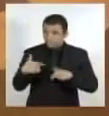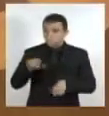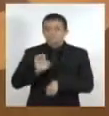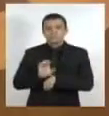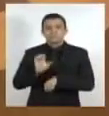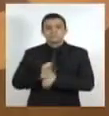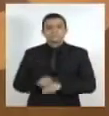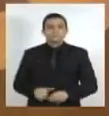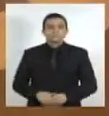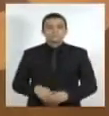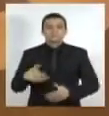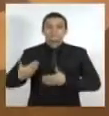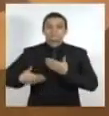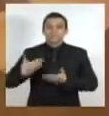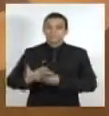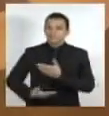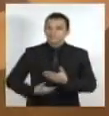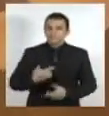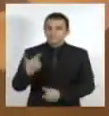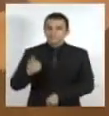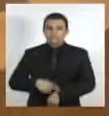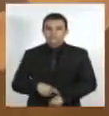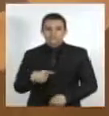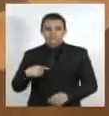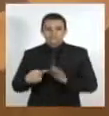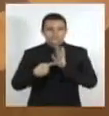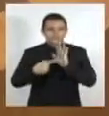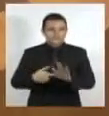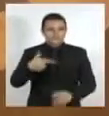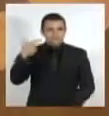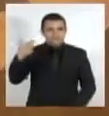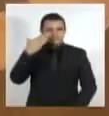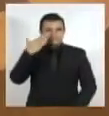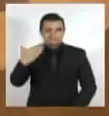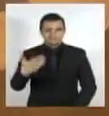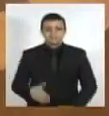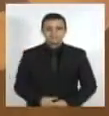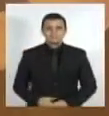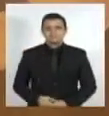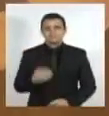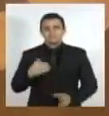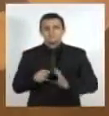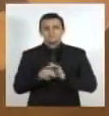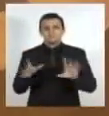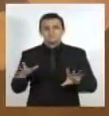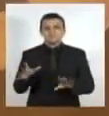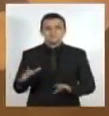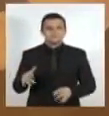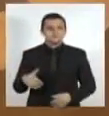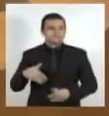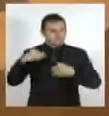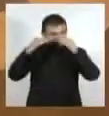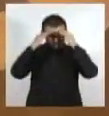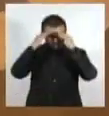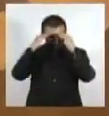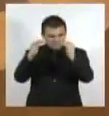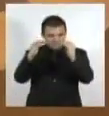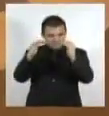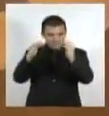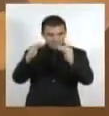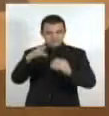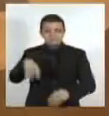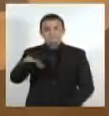Passado o tempo, dadas duas demonstrações concretas de desprendimento e respeito à vontade popular, José